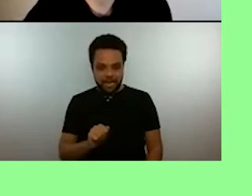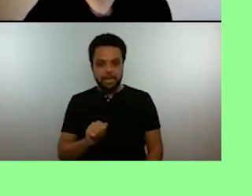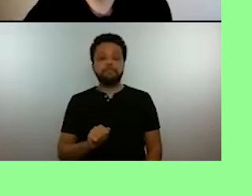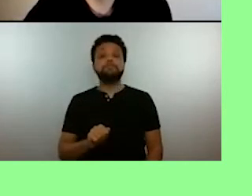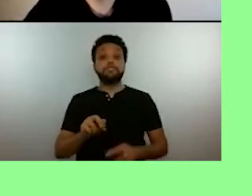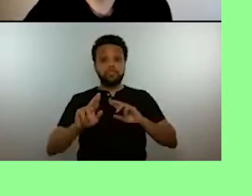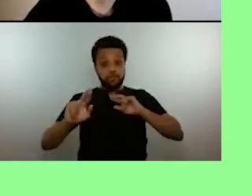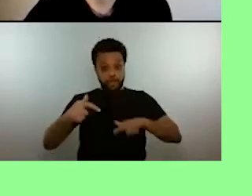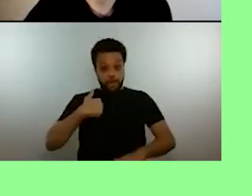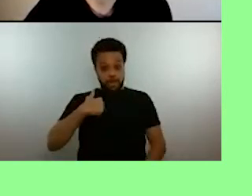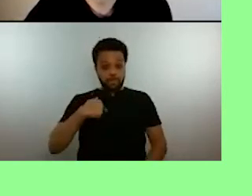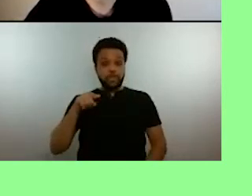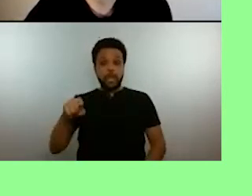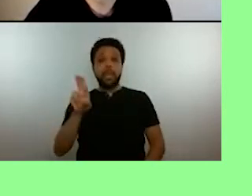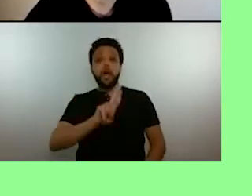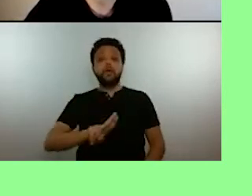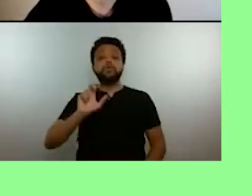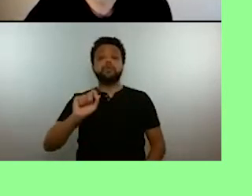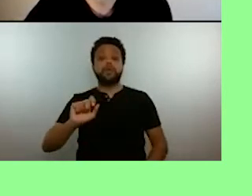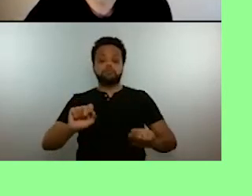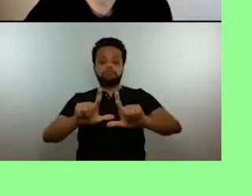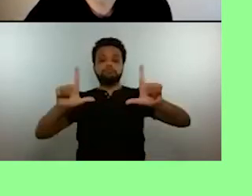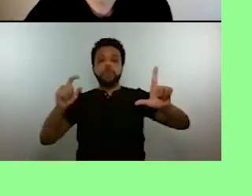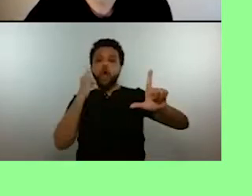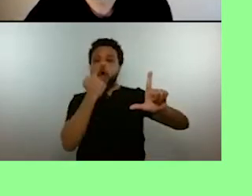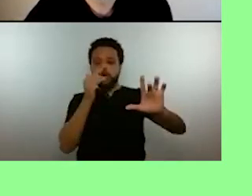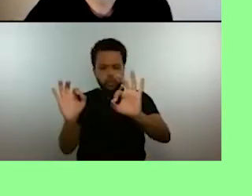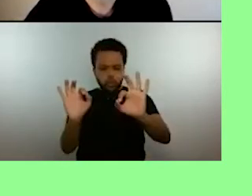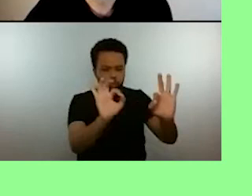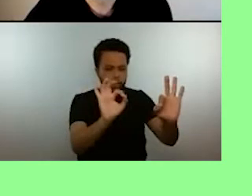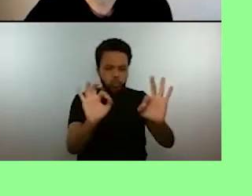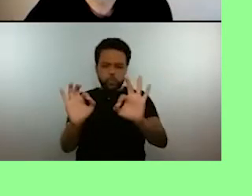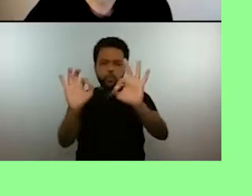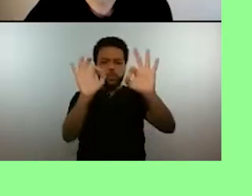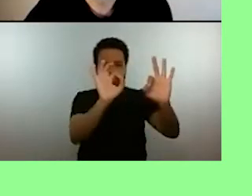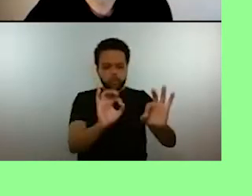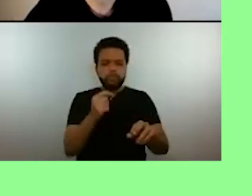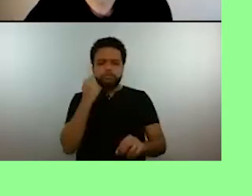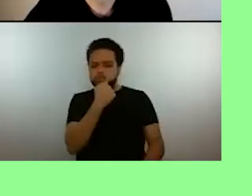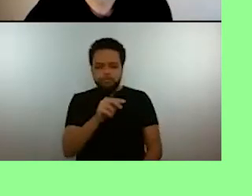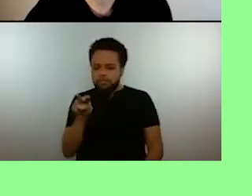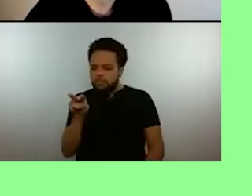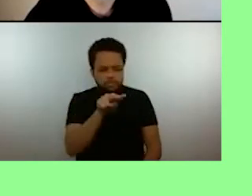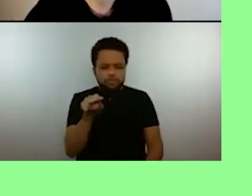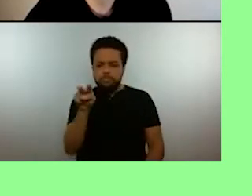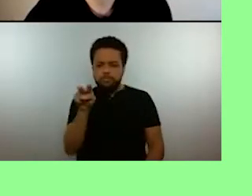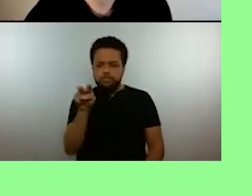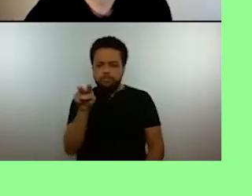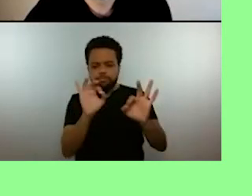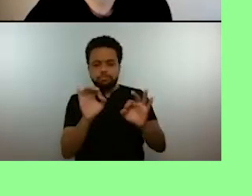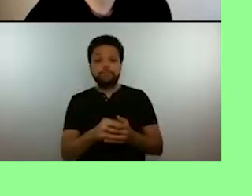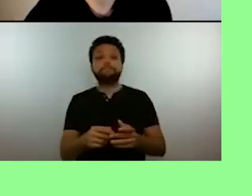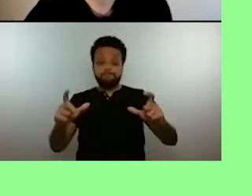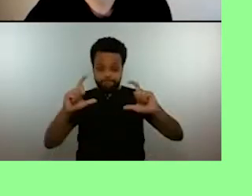então ela usa um recurso de câmera para mover essa interface. e pessoas que não têm deficiência, né?